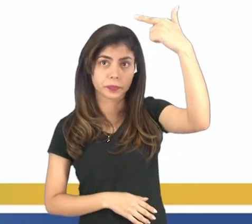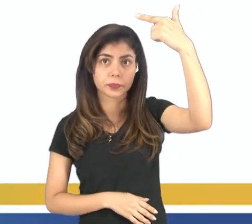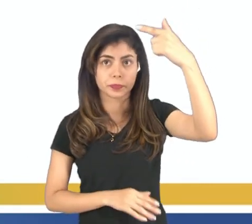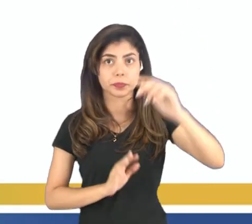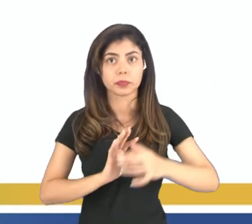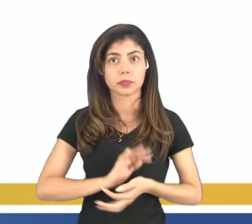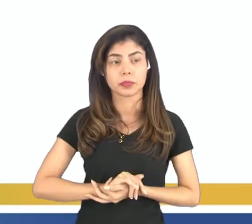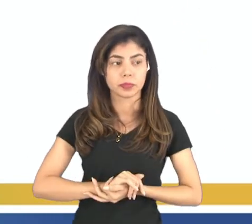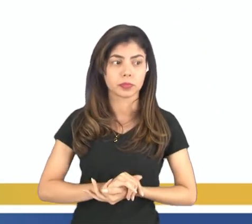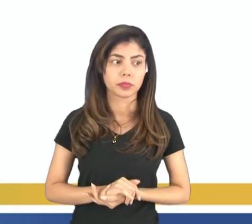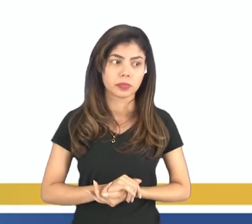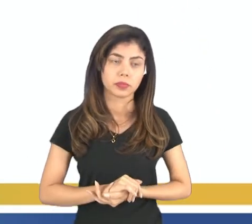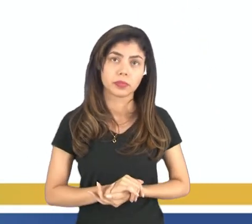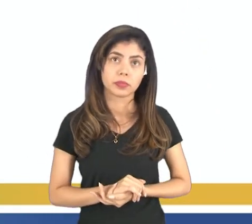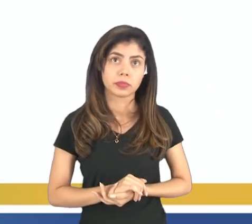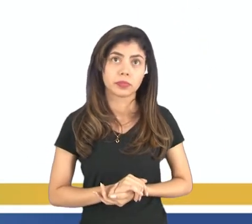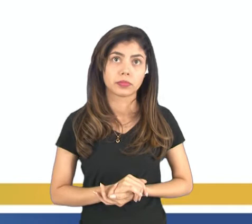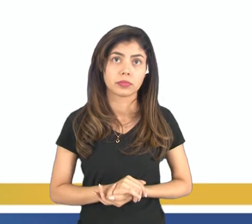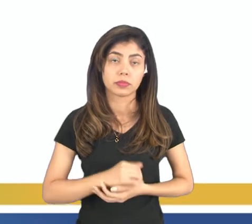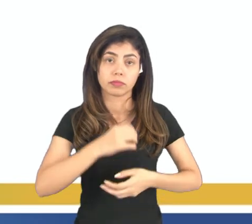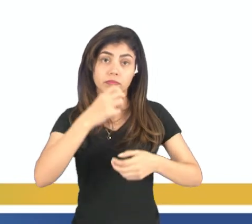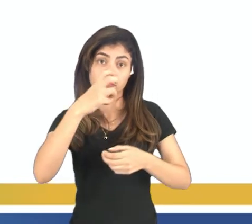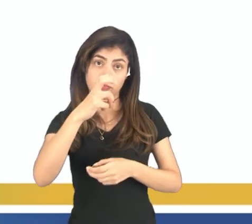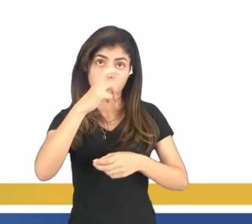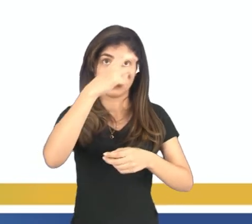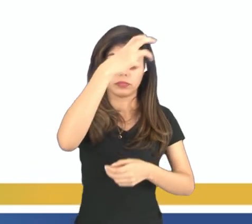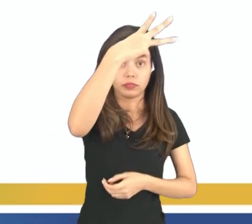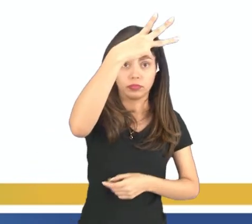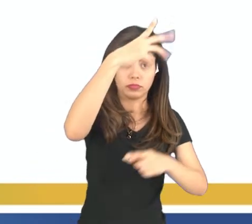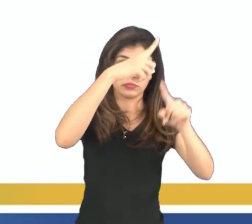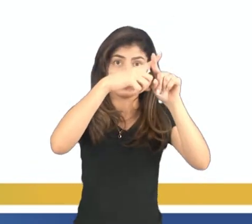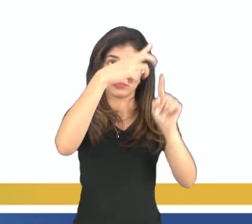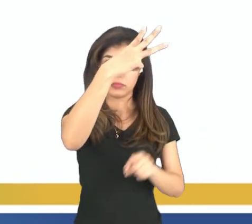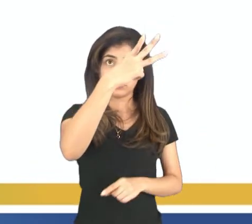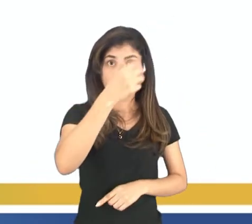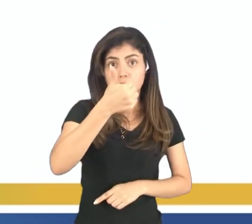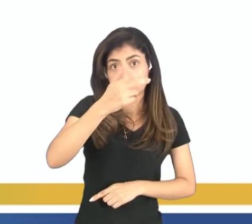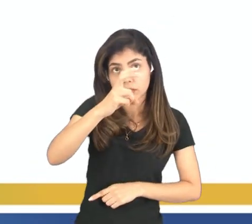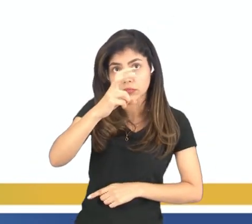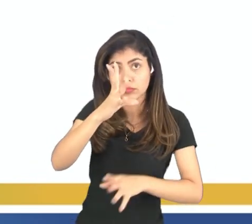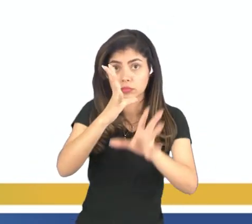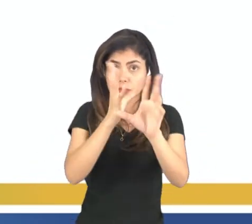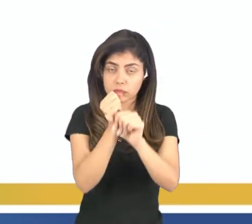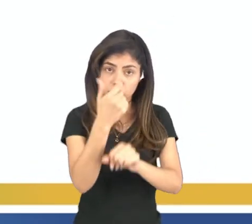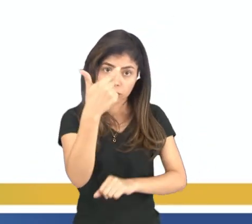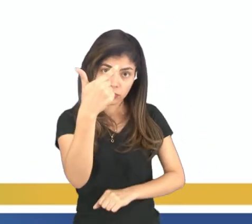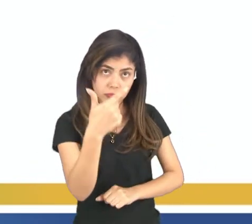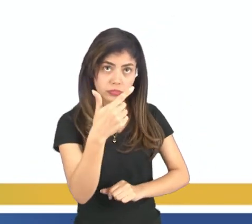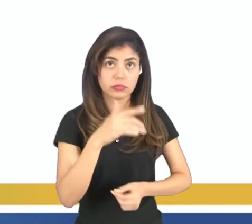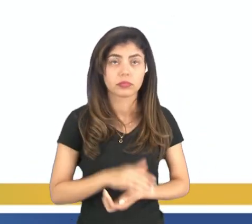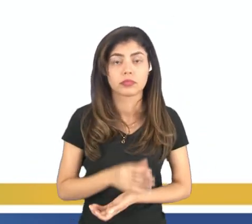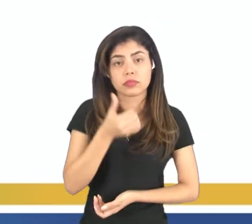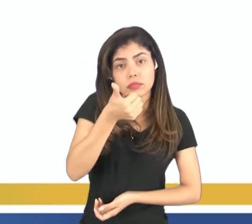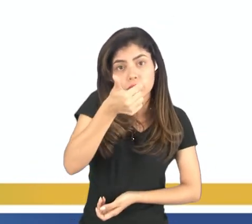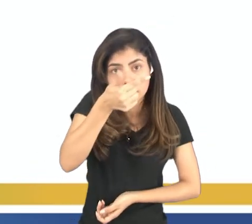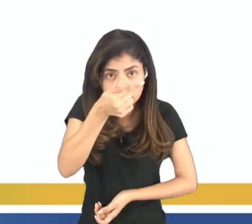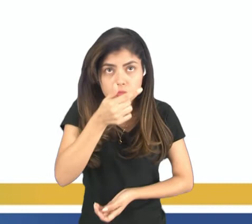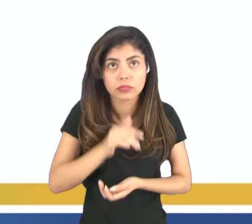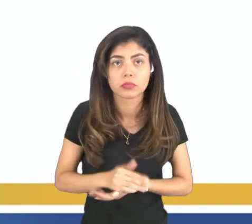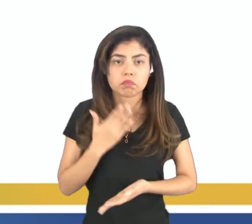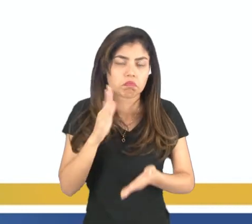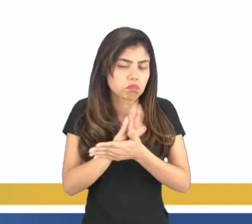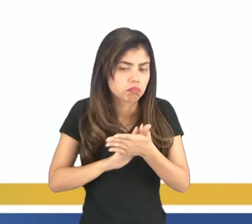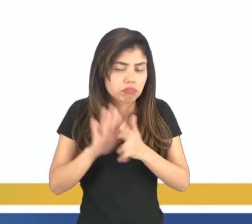número que nós vamos multiplicar aqui é o três certo cinco vezes três da 1515 mais 12 das 17